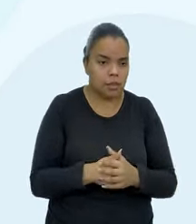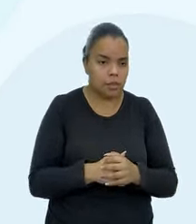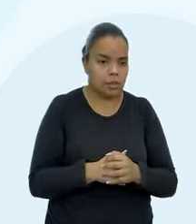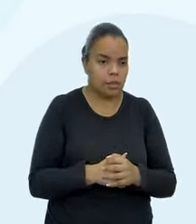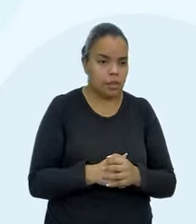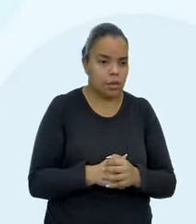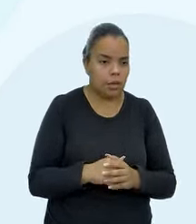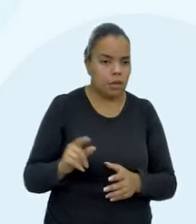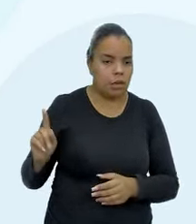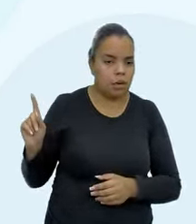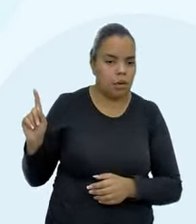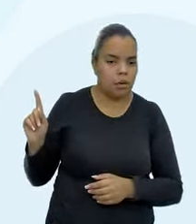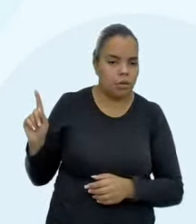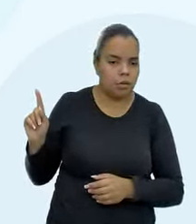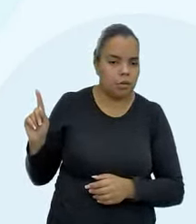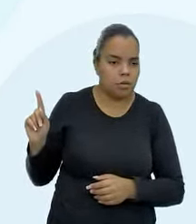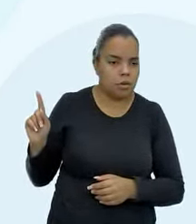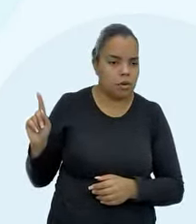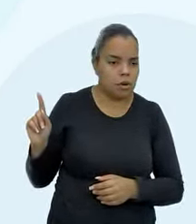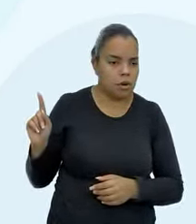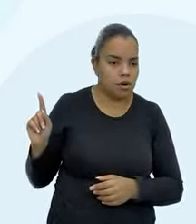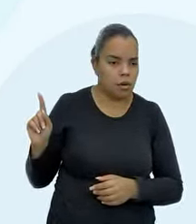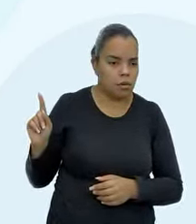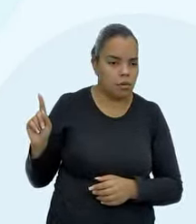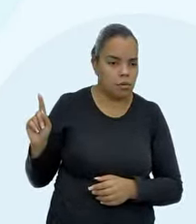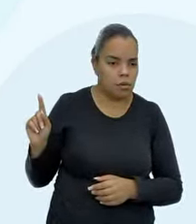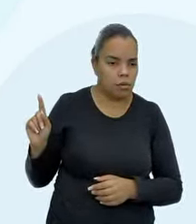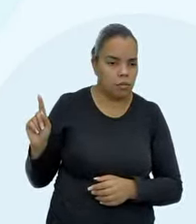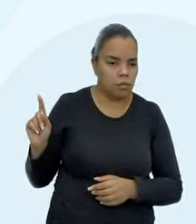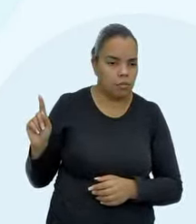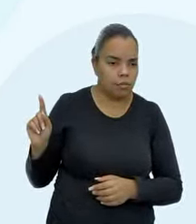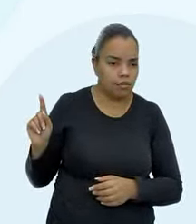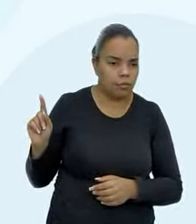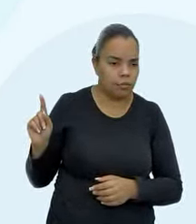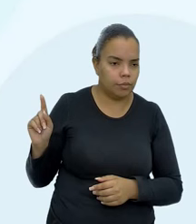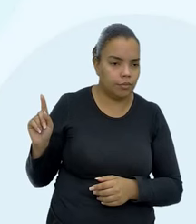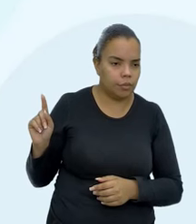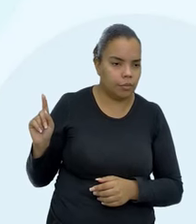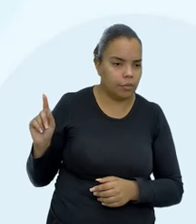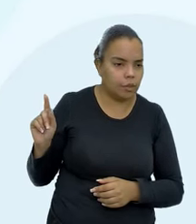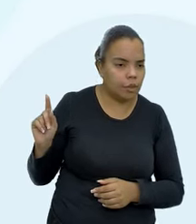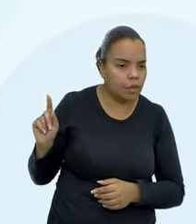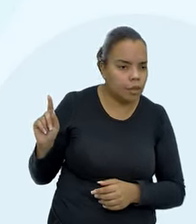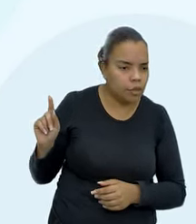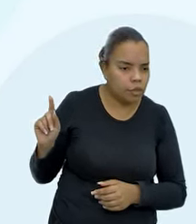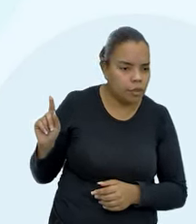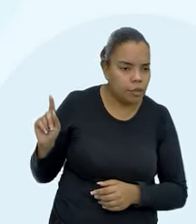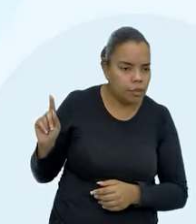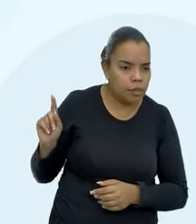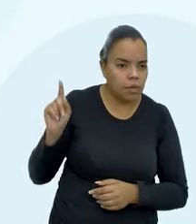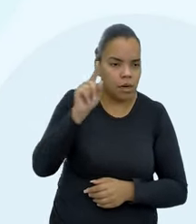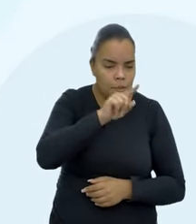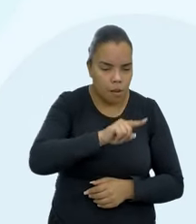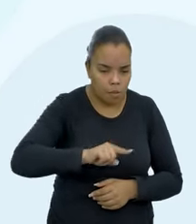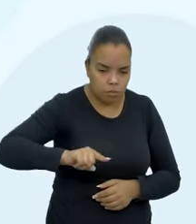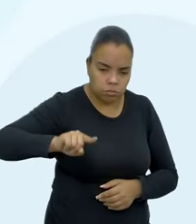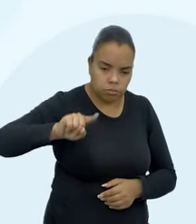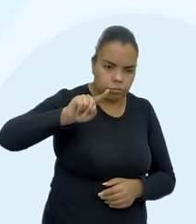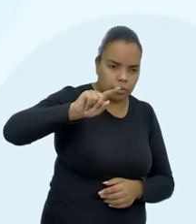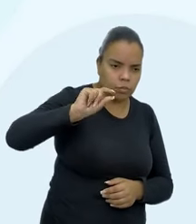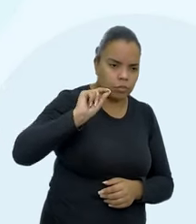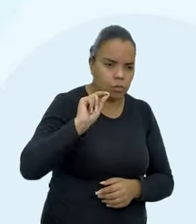então aqui o tem vou falar da parte das figuras regulares a gente tem a parte circular também que ela foi